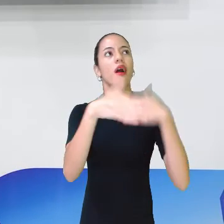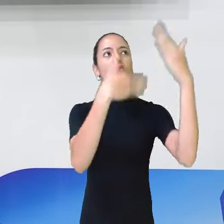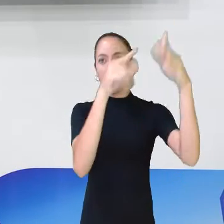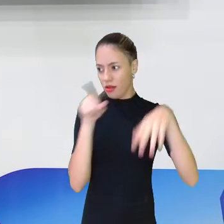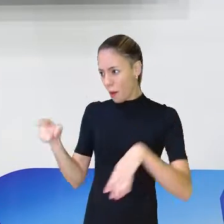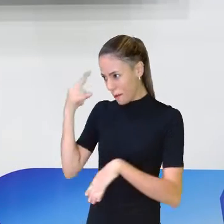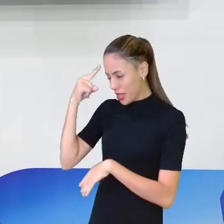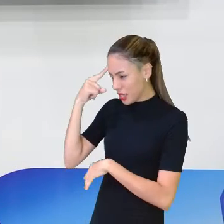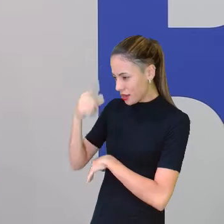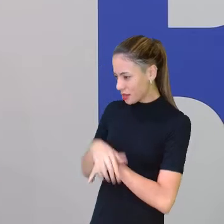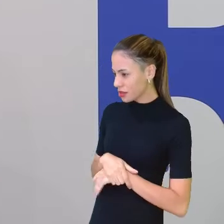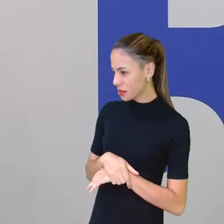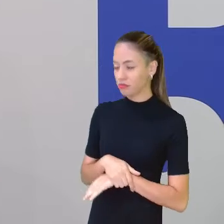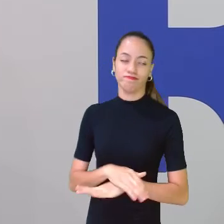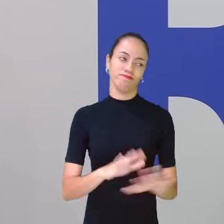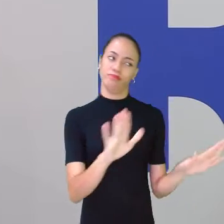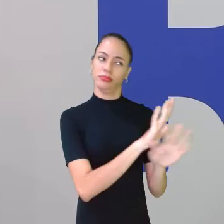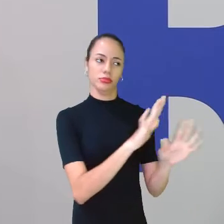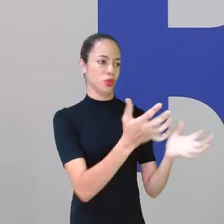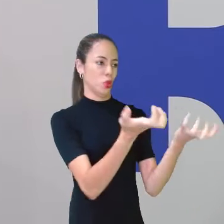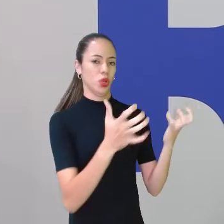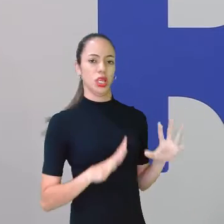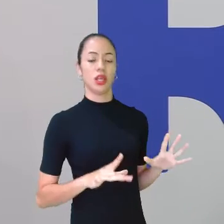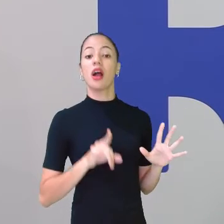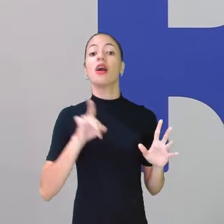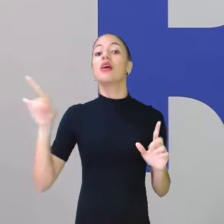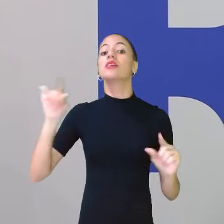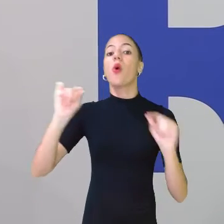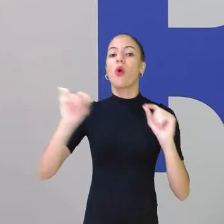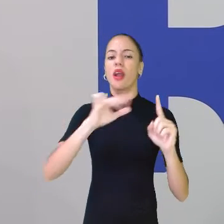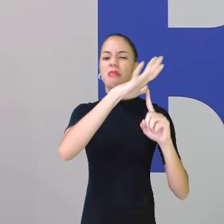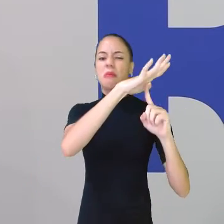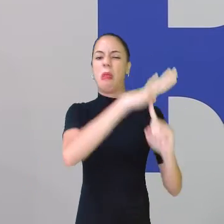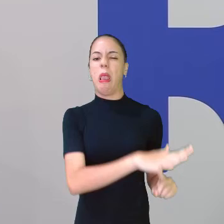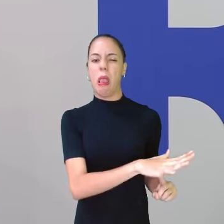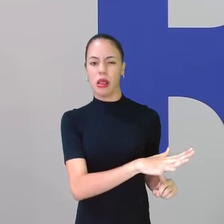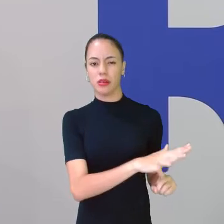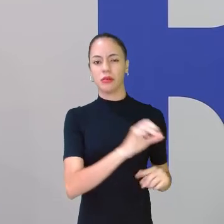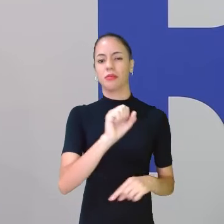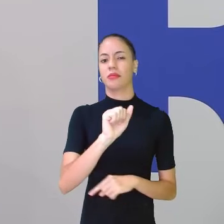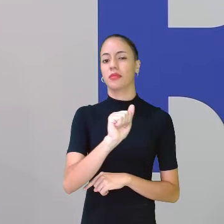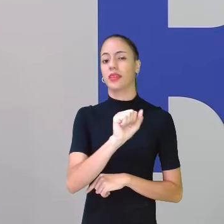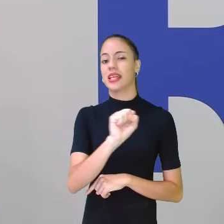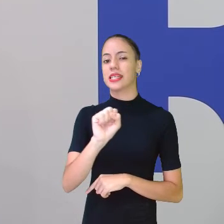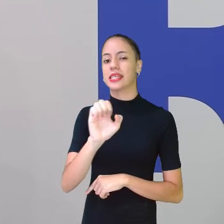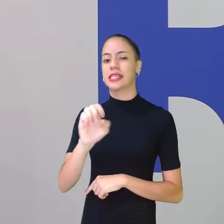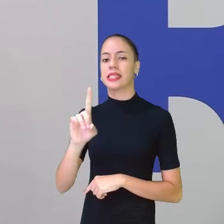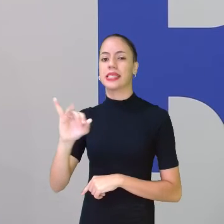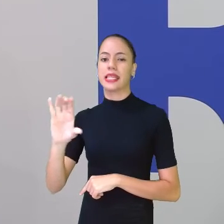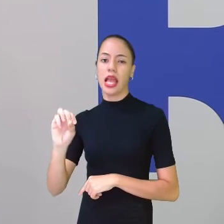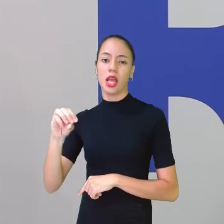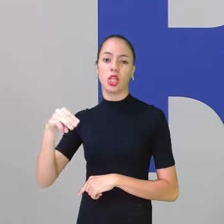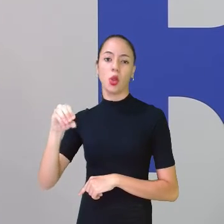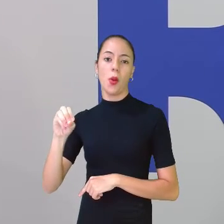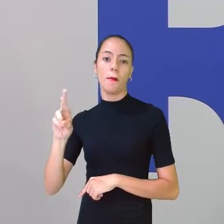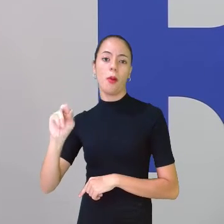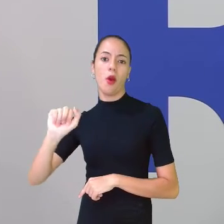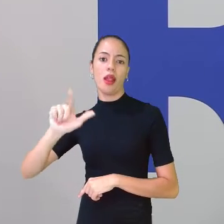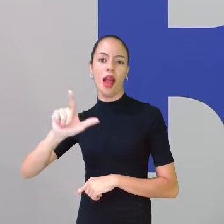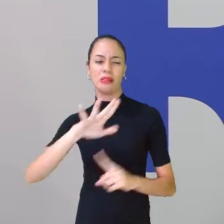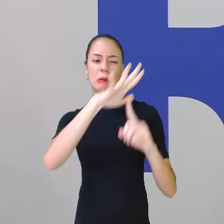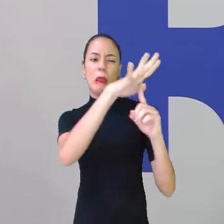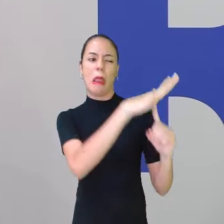professor? Não. Não, aí é a questão do assédio moral, né? Uhum. Do assédio moral, da falta de respeito com o companheiro, com o